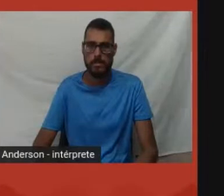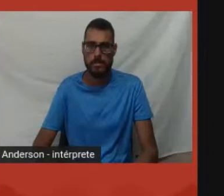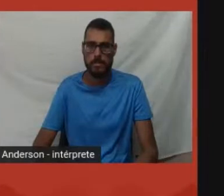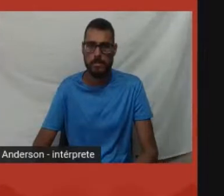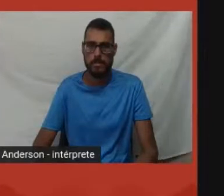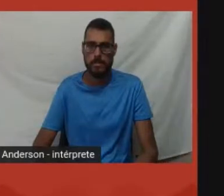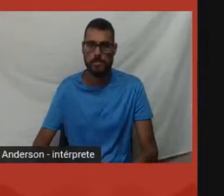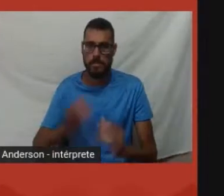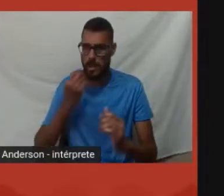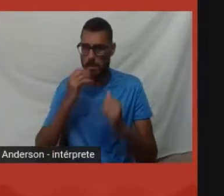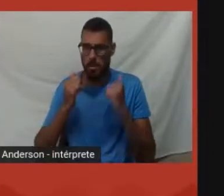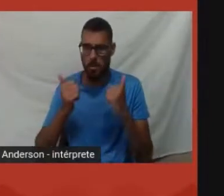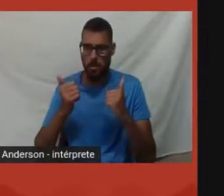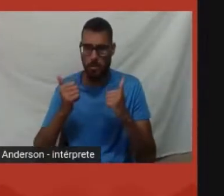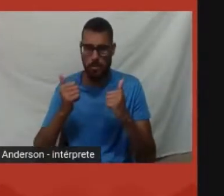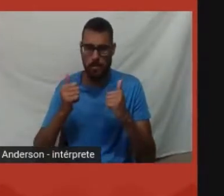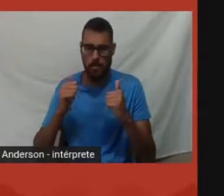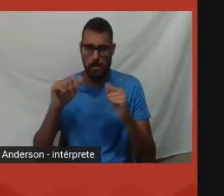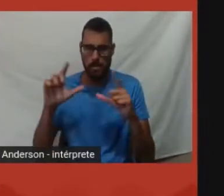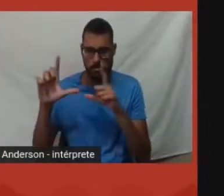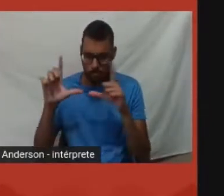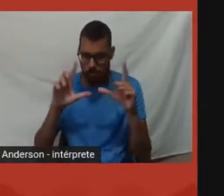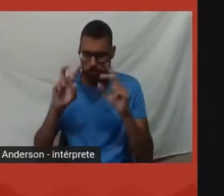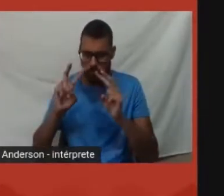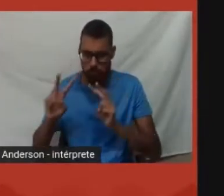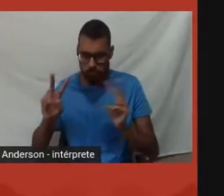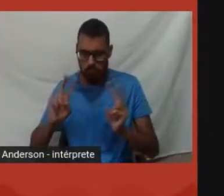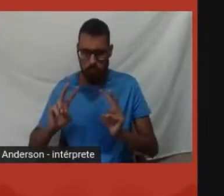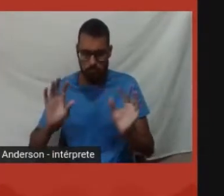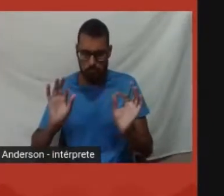Tá bom assim para vocês visualizarem?